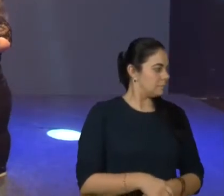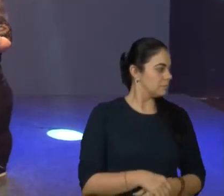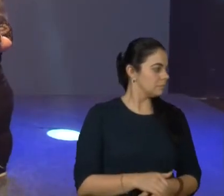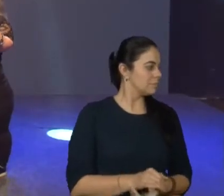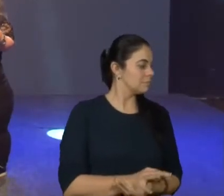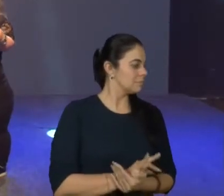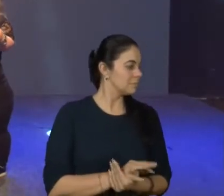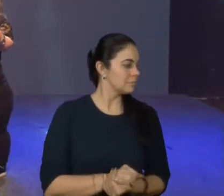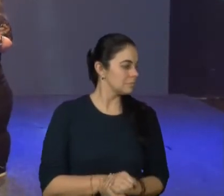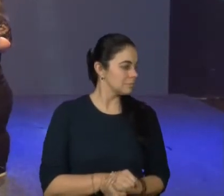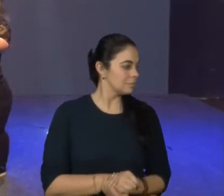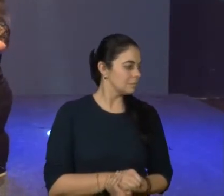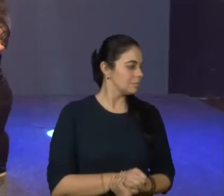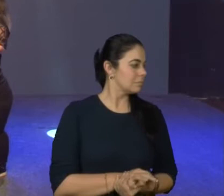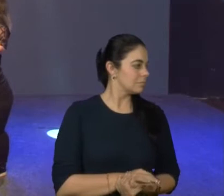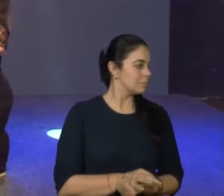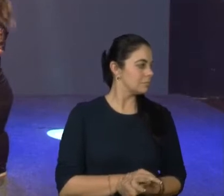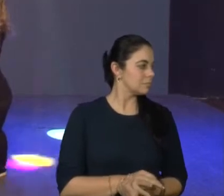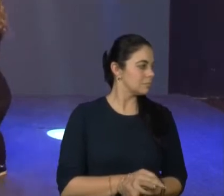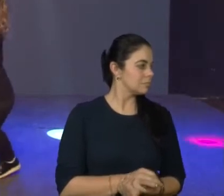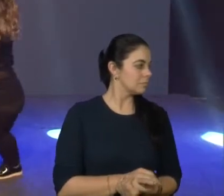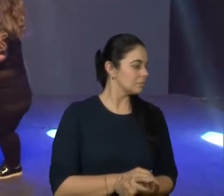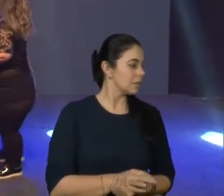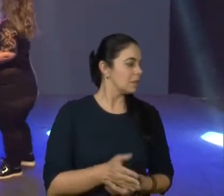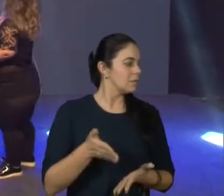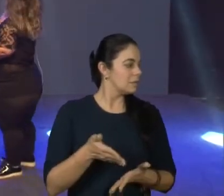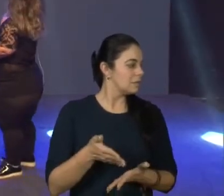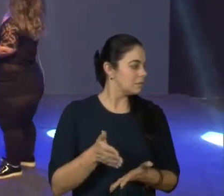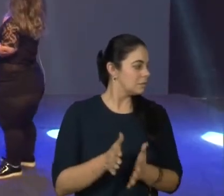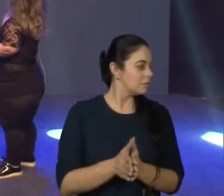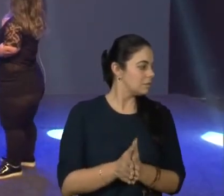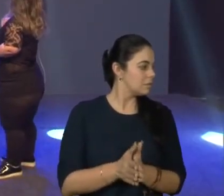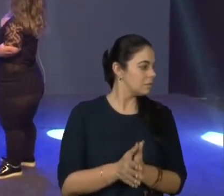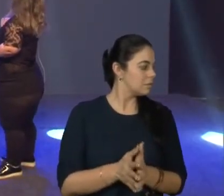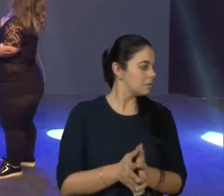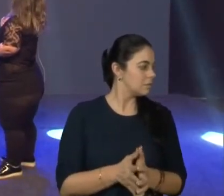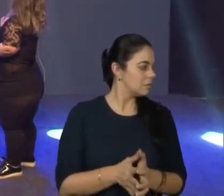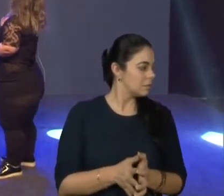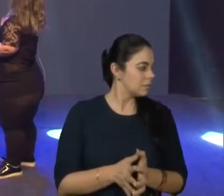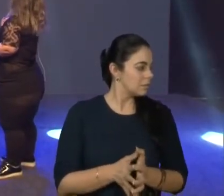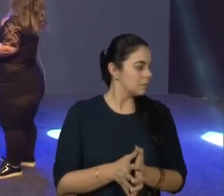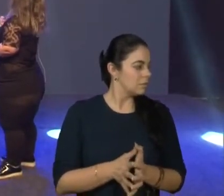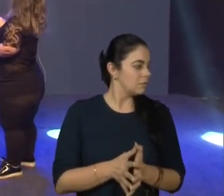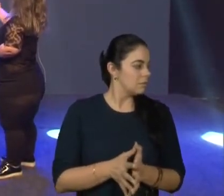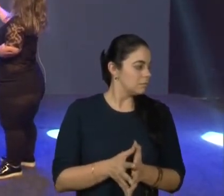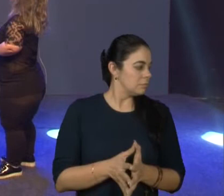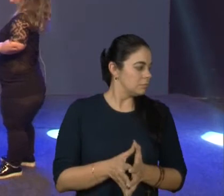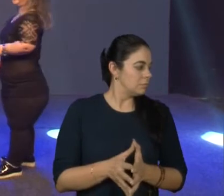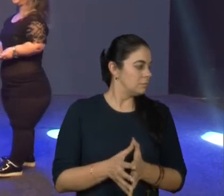Clara e o Hernan, a gente está aguardando ele aqui conectar. Enquanto pedi para a Ana Clara, para a